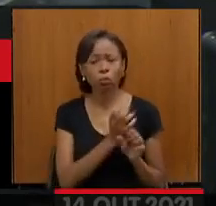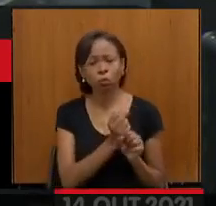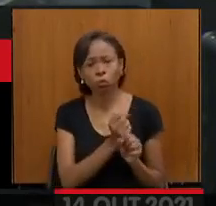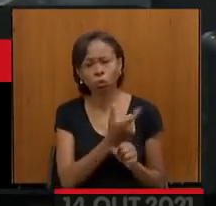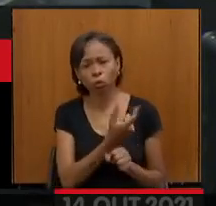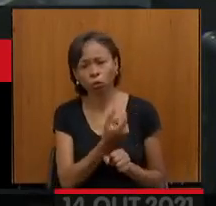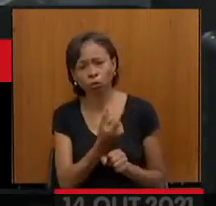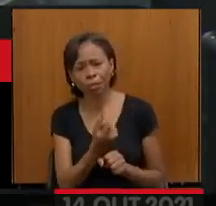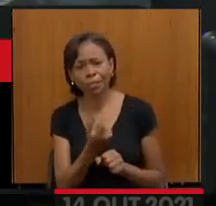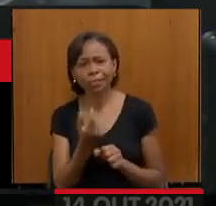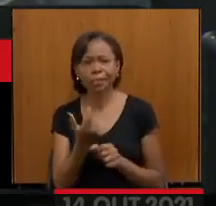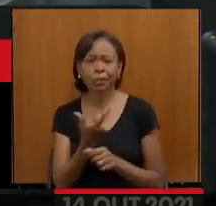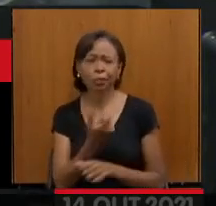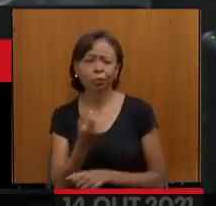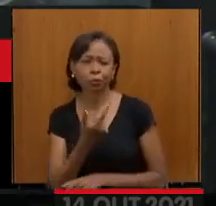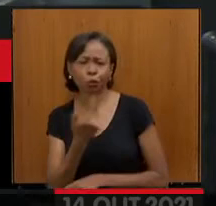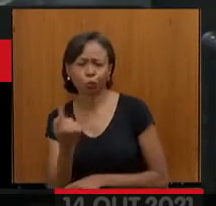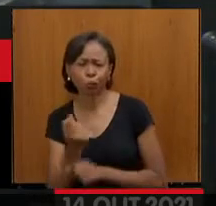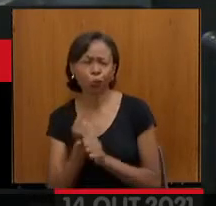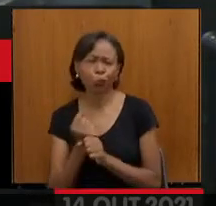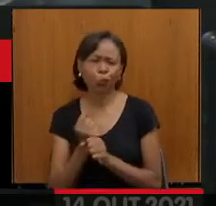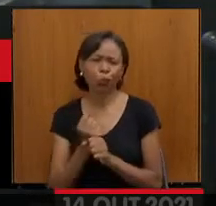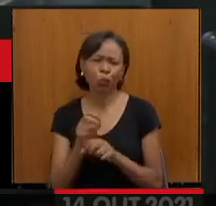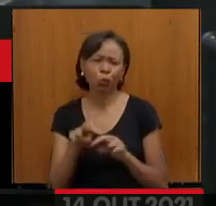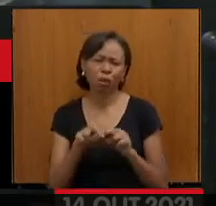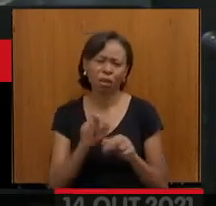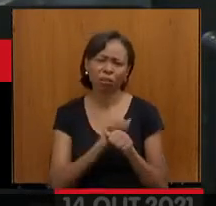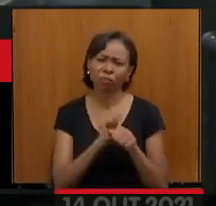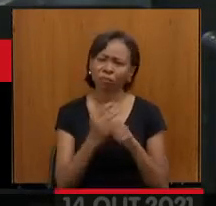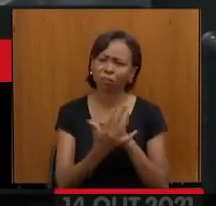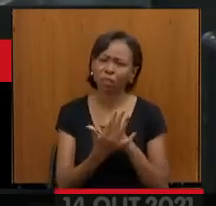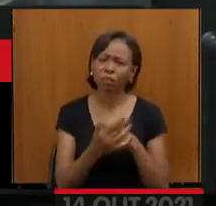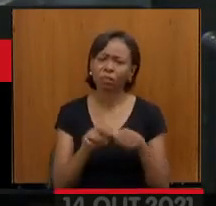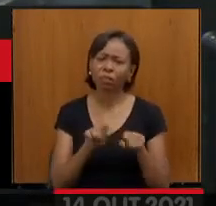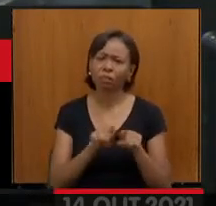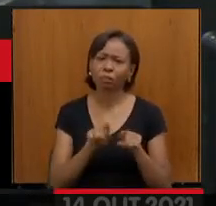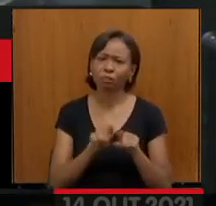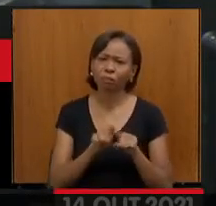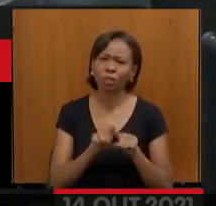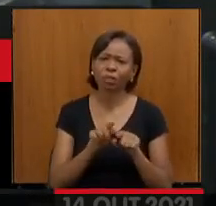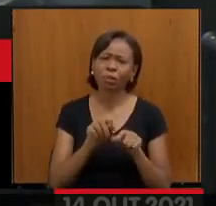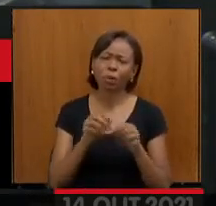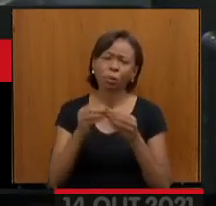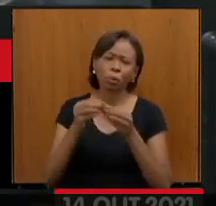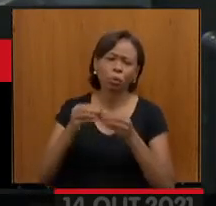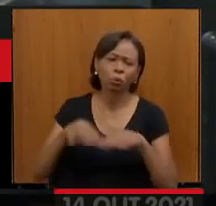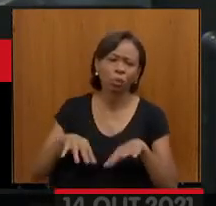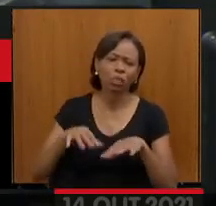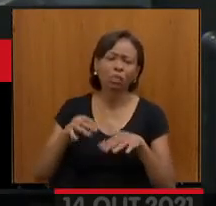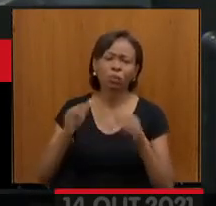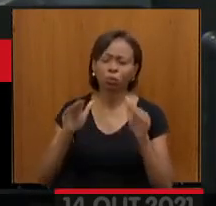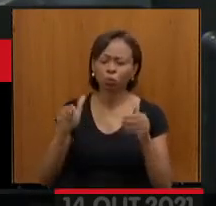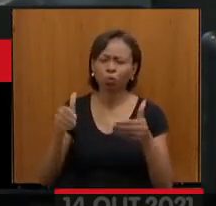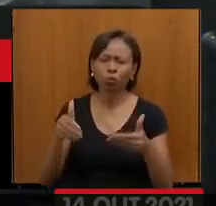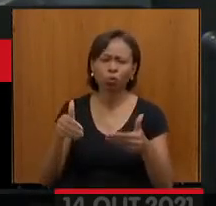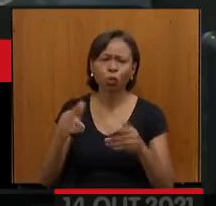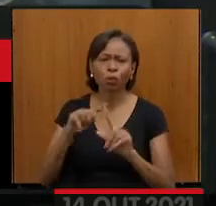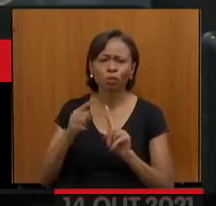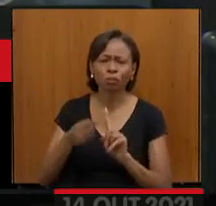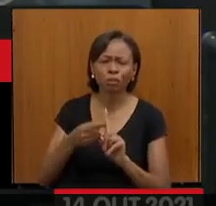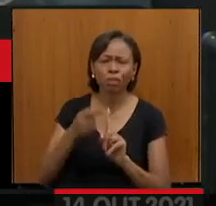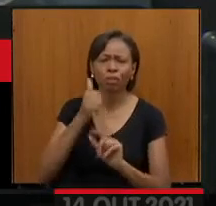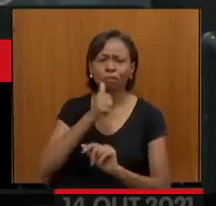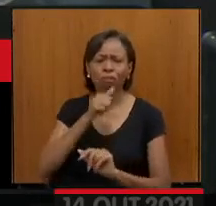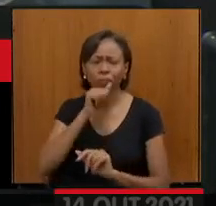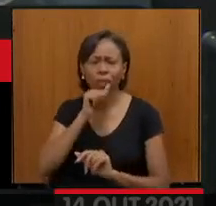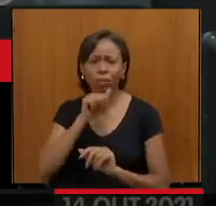por todos os atrasos e dificuldades para atenção pré-natal e ao parto, também decorrentes da pandemia, a